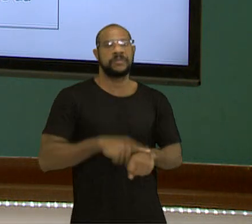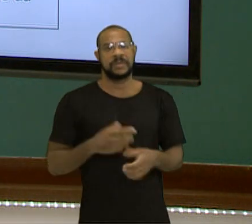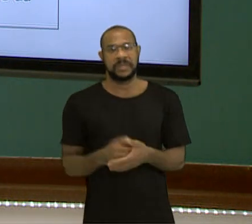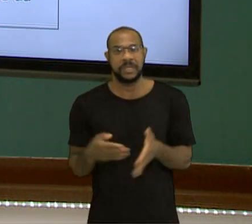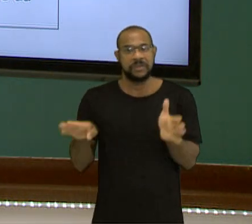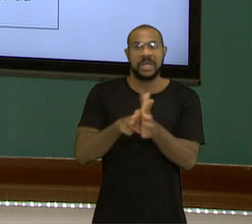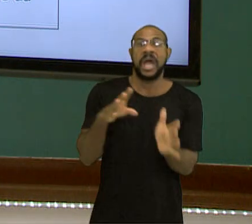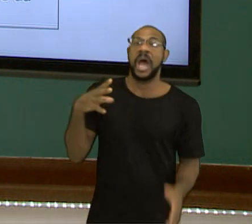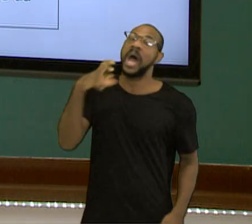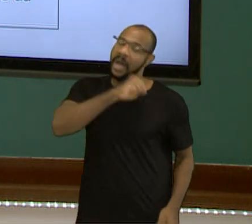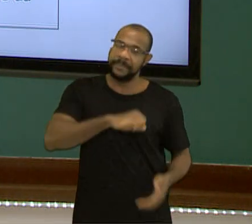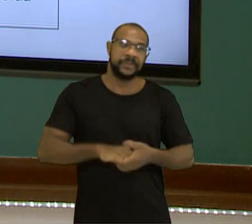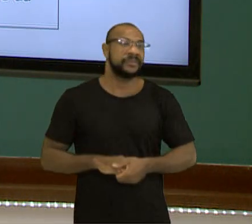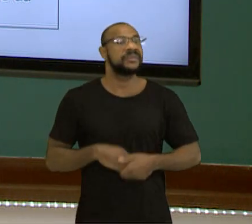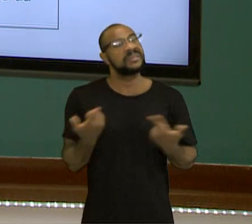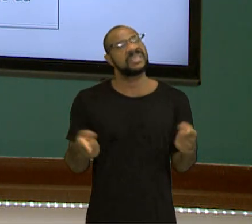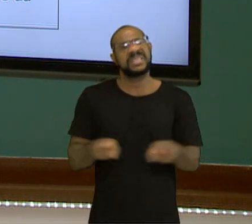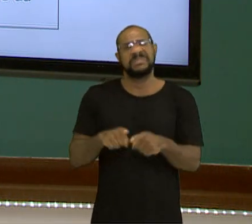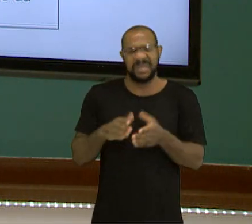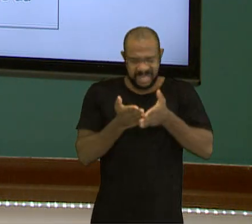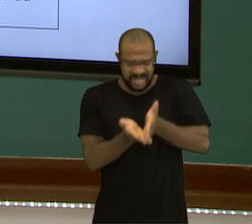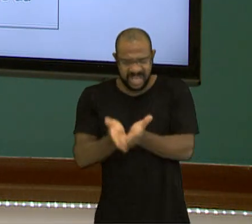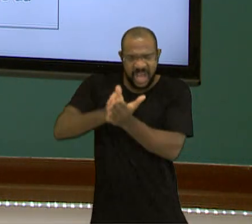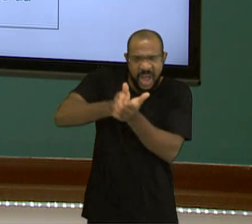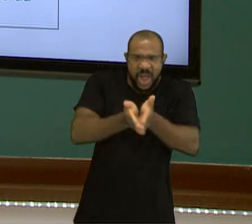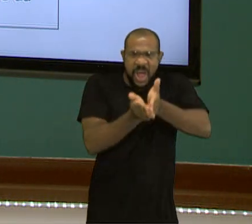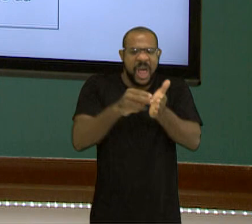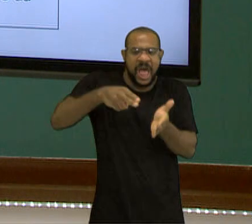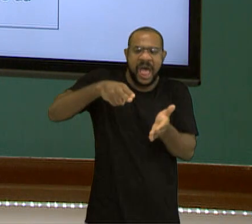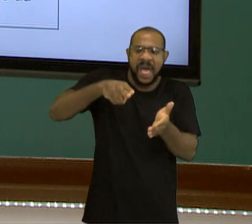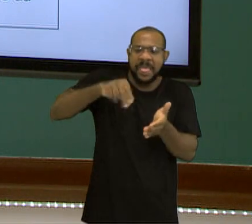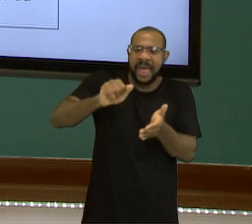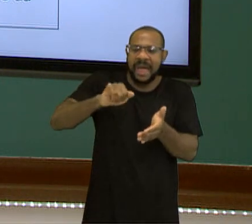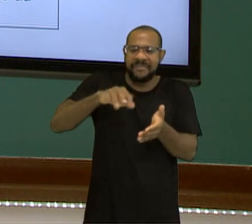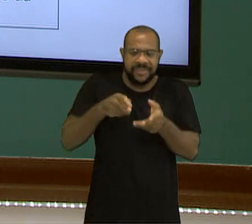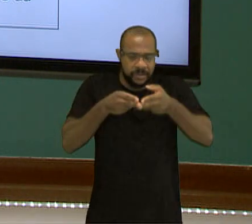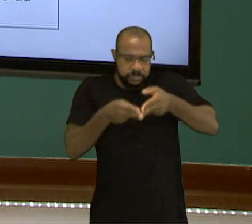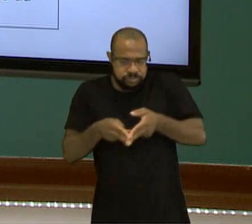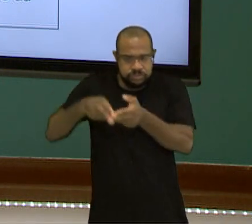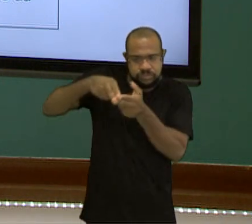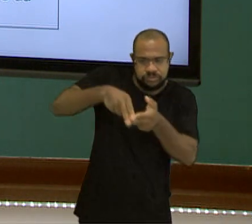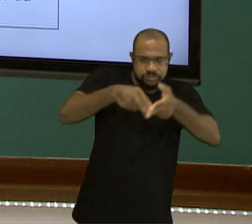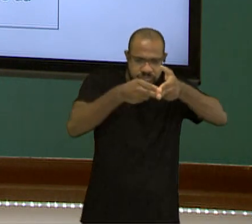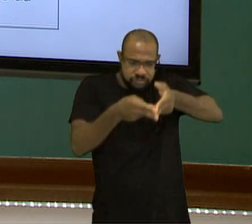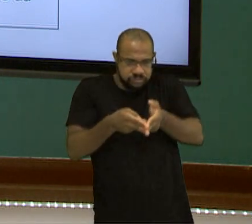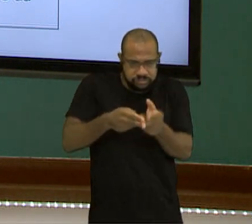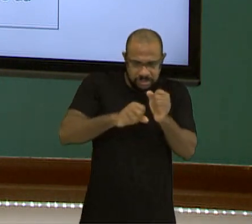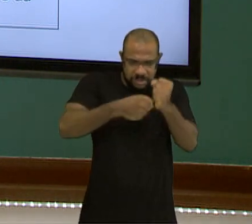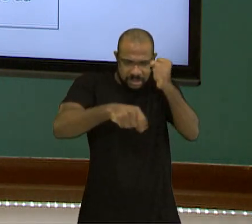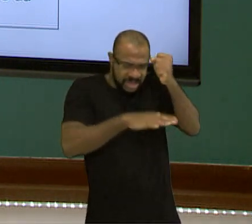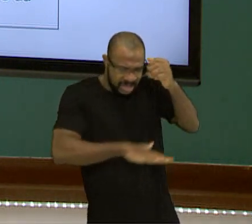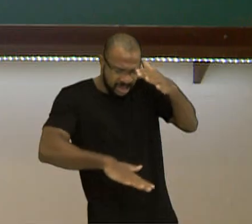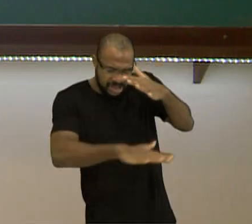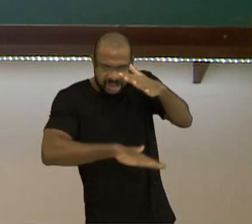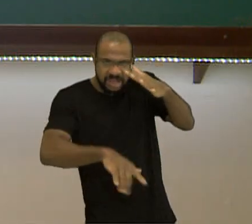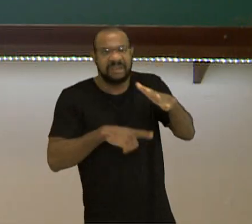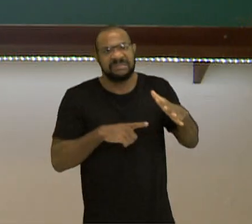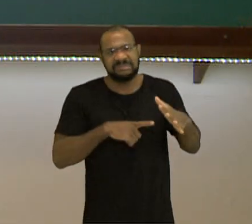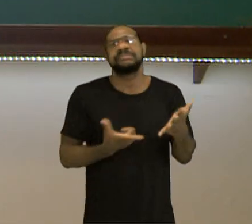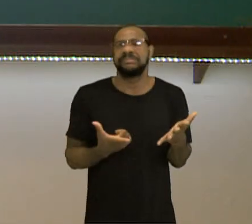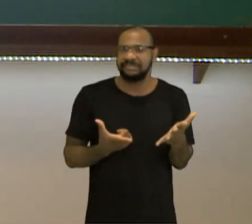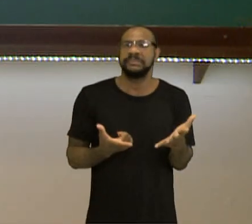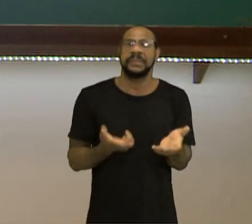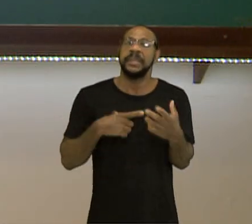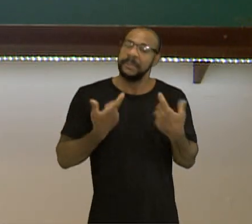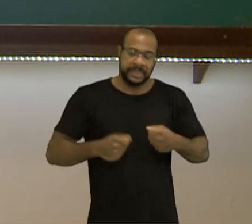a mortalidade dentro dos navios que tinham condições desumanas, precárias, insalubres fosse menor, garantindo a chegada